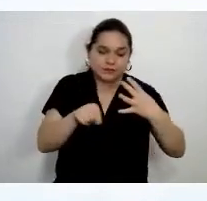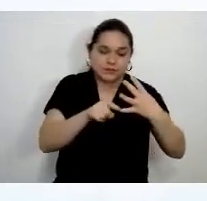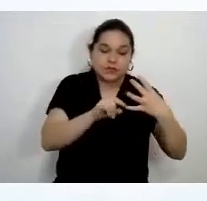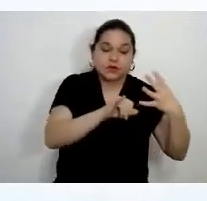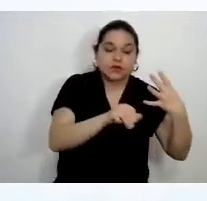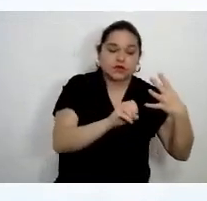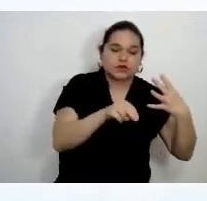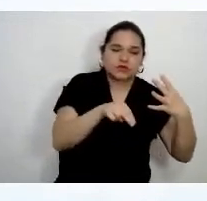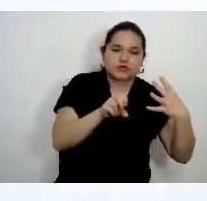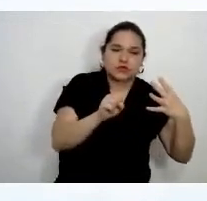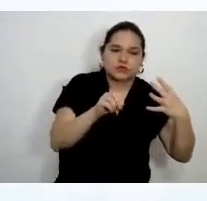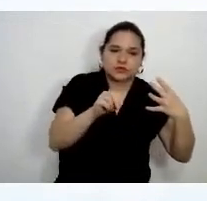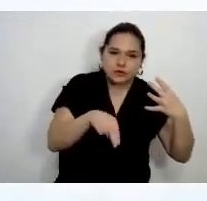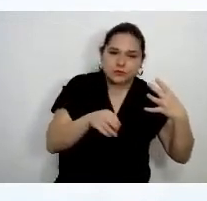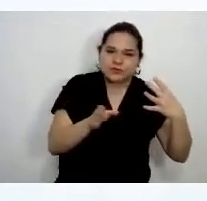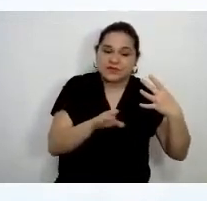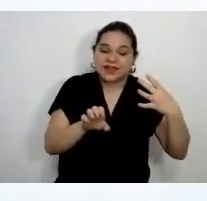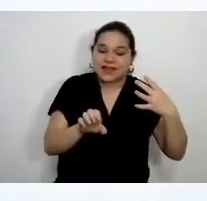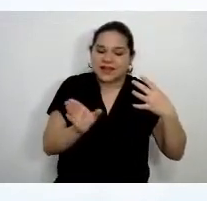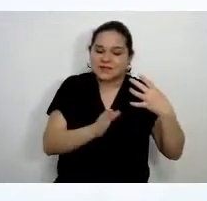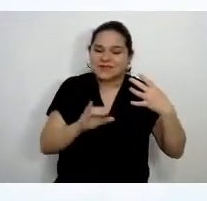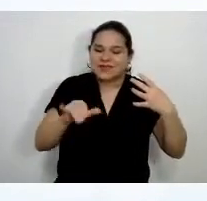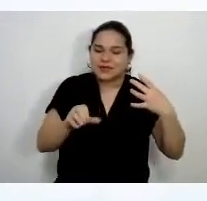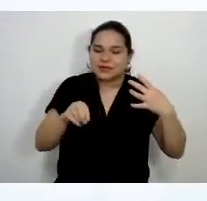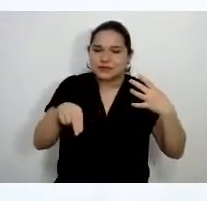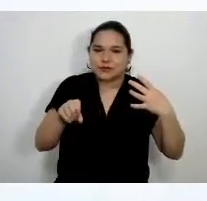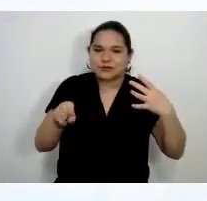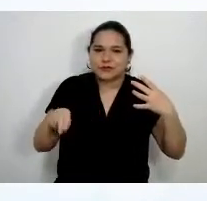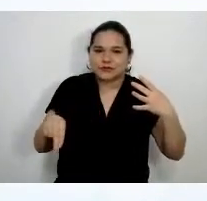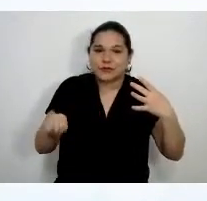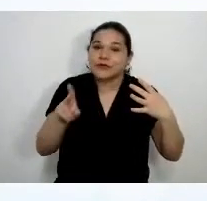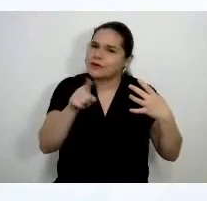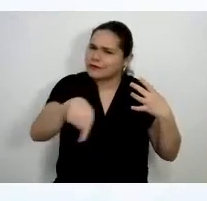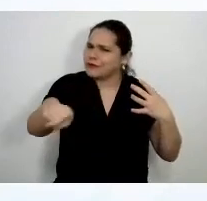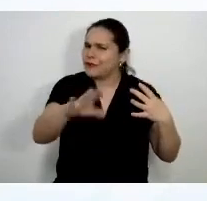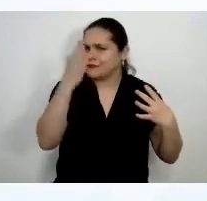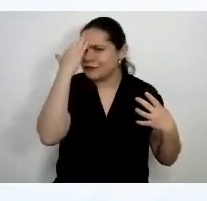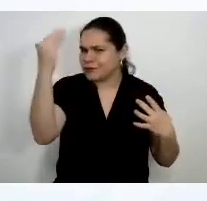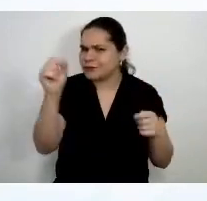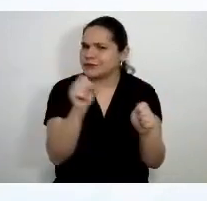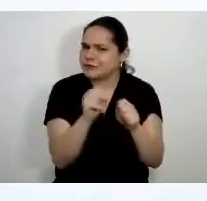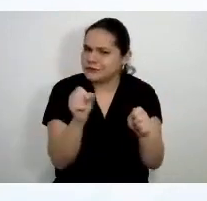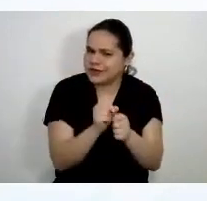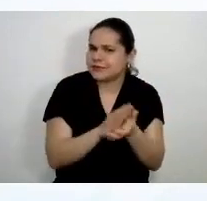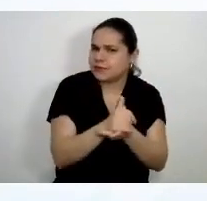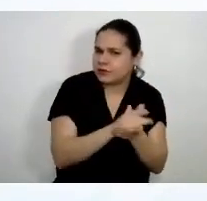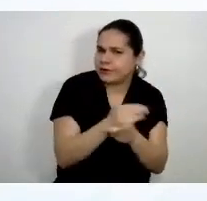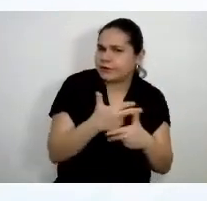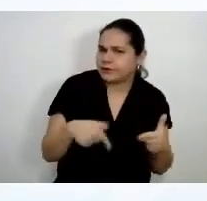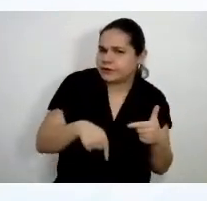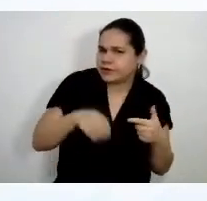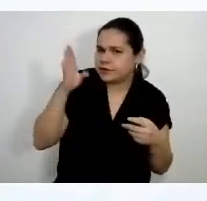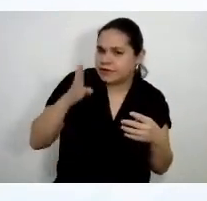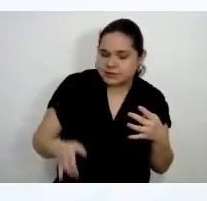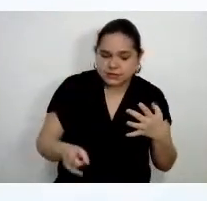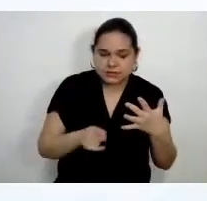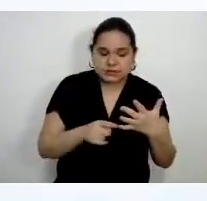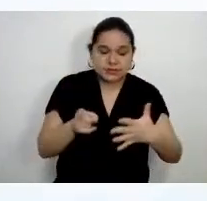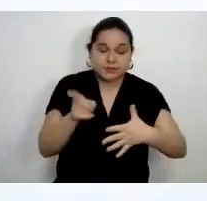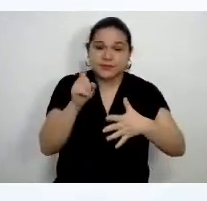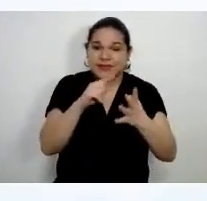gente não pode esquecer, Johnson Johnson todo mundo conhece, né? Tem o AstraZeneca, que é o de Oxford, né,